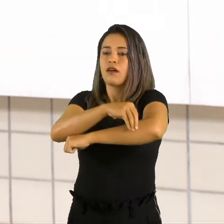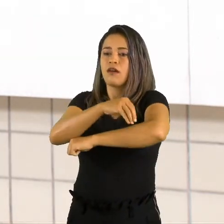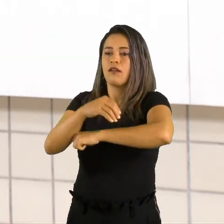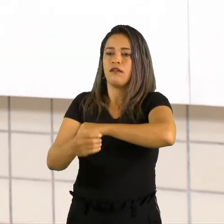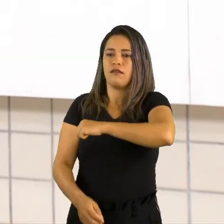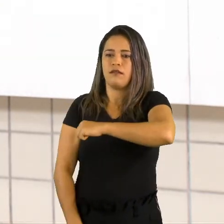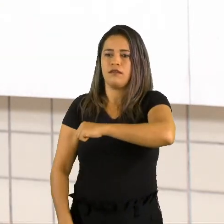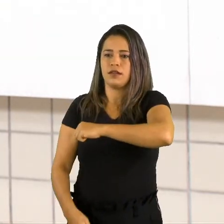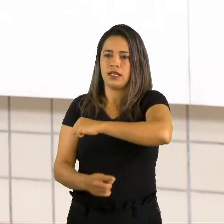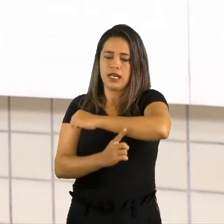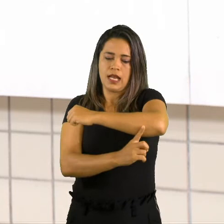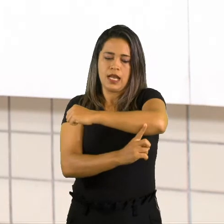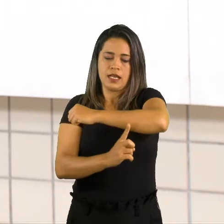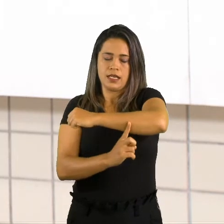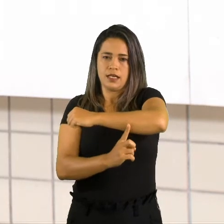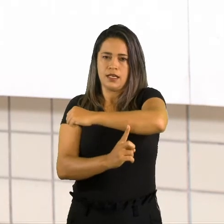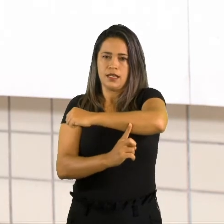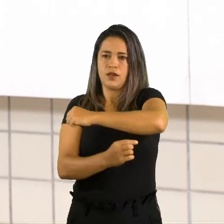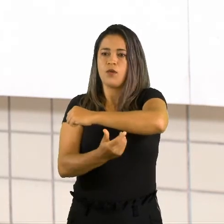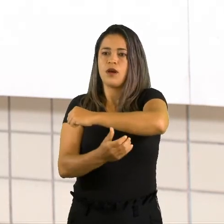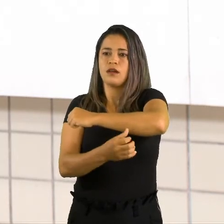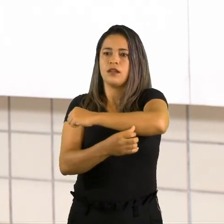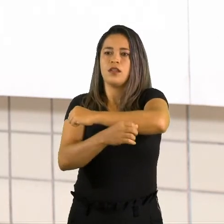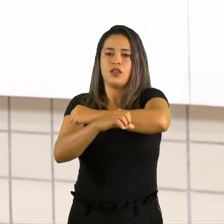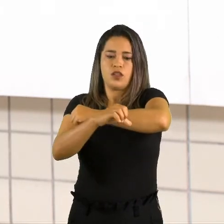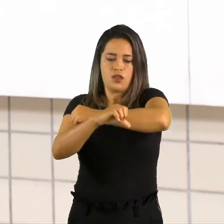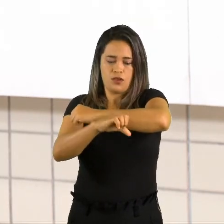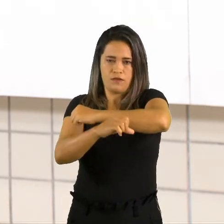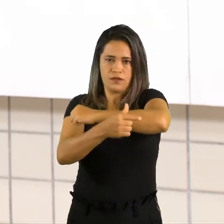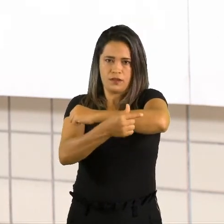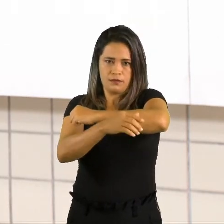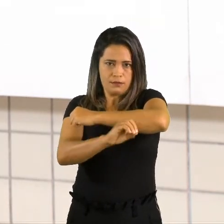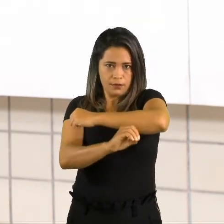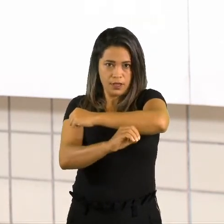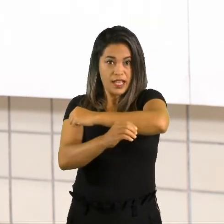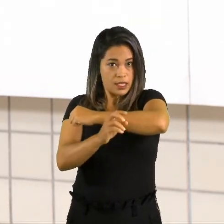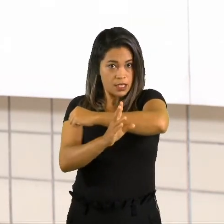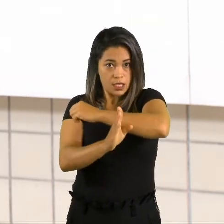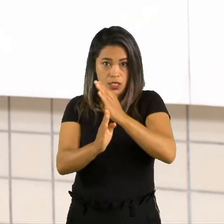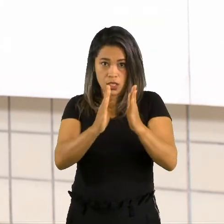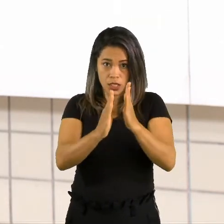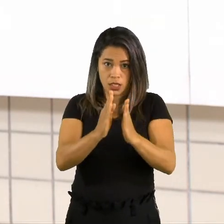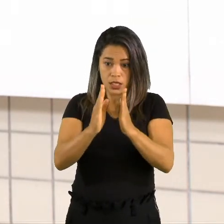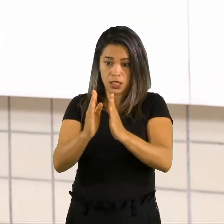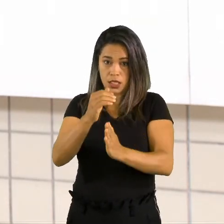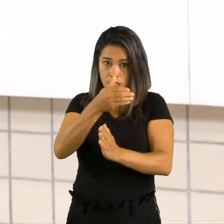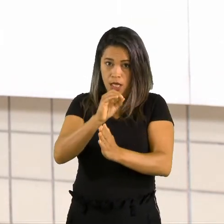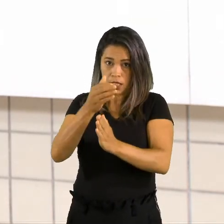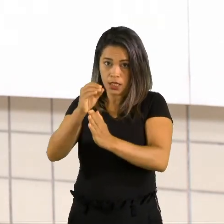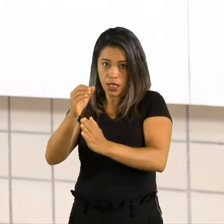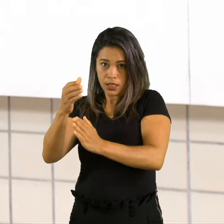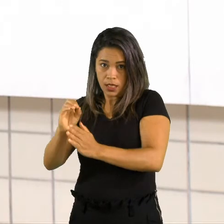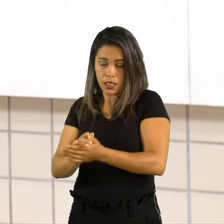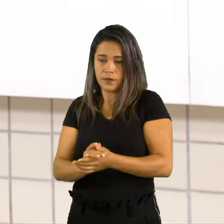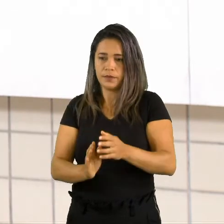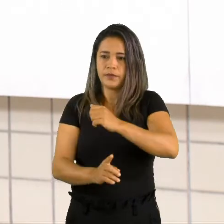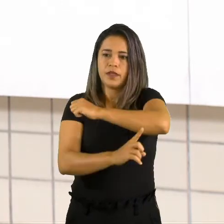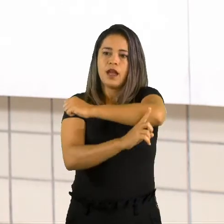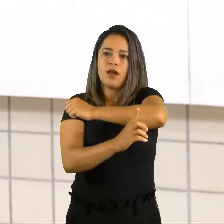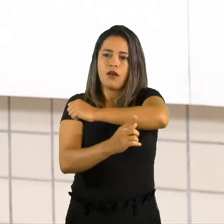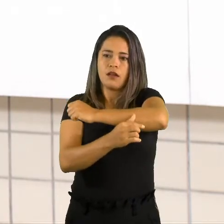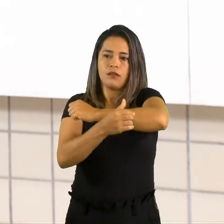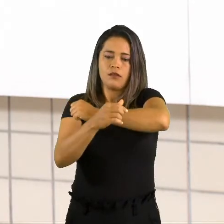nós fôssemos completar? Ó, 970, 10 em 10, 980, 10 em 10,